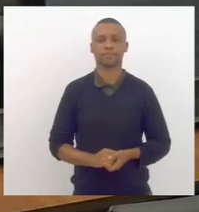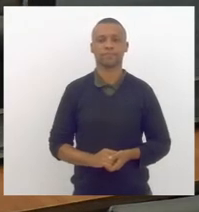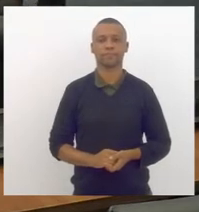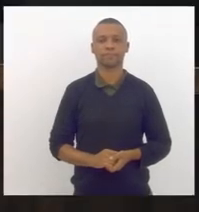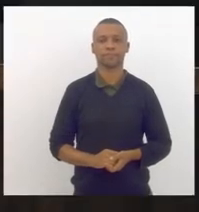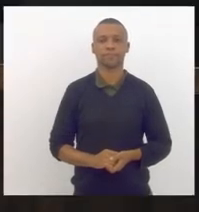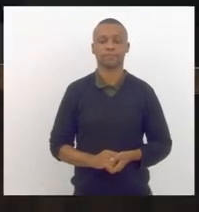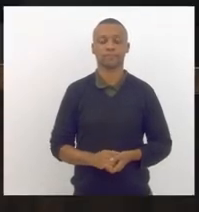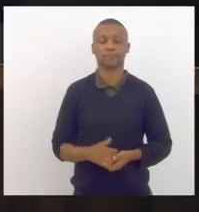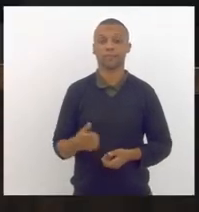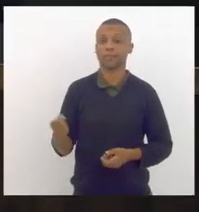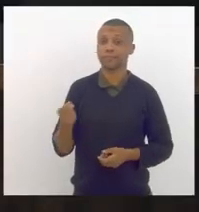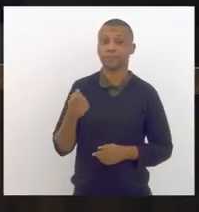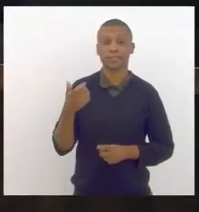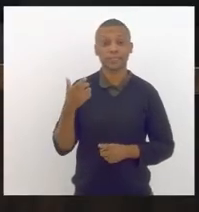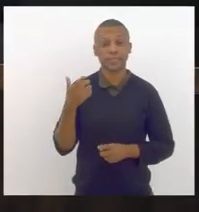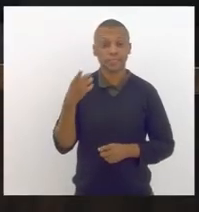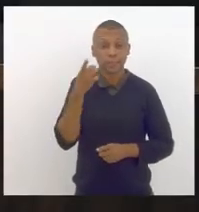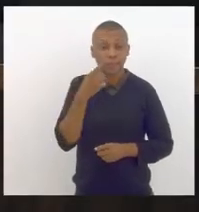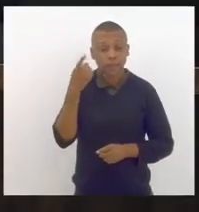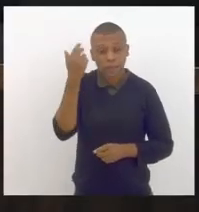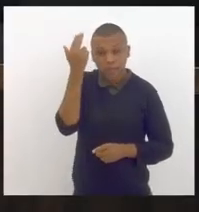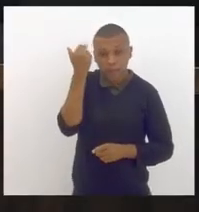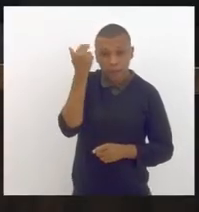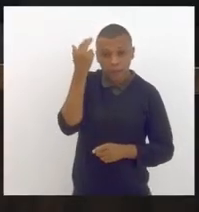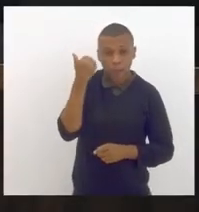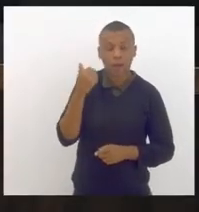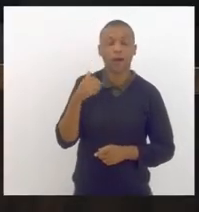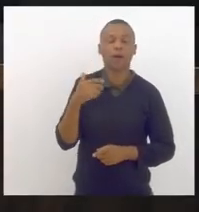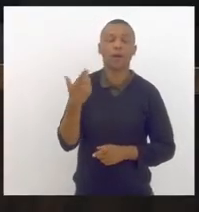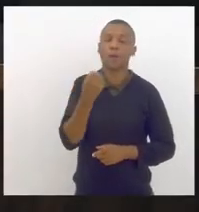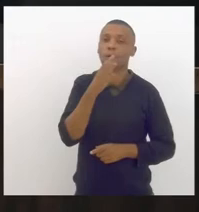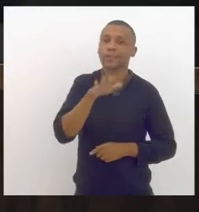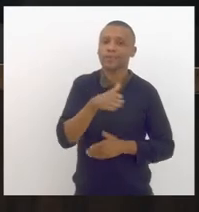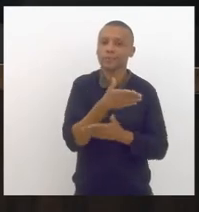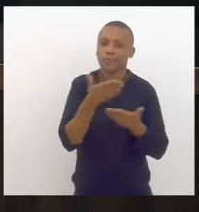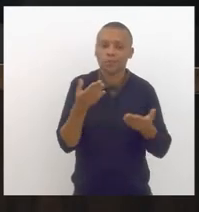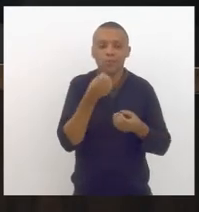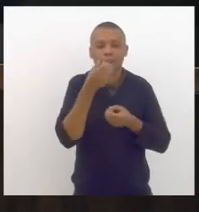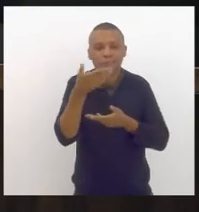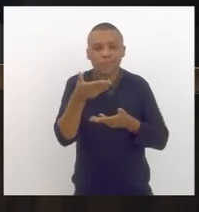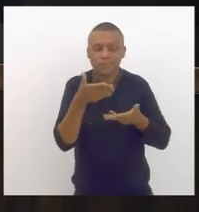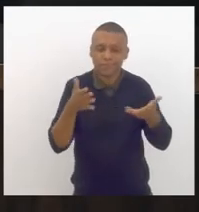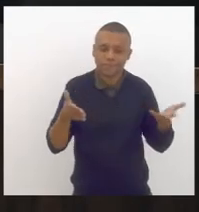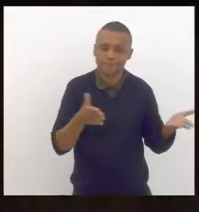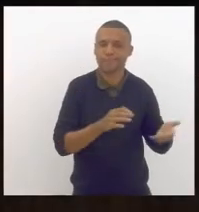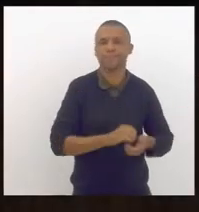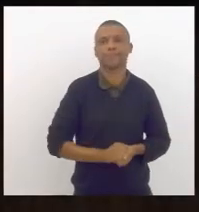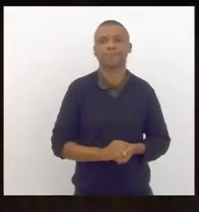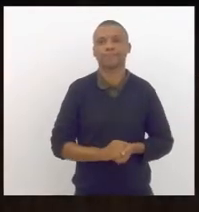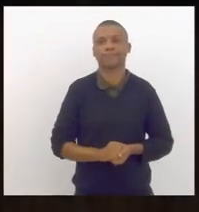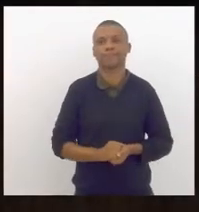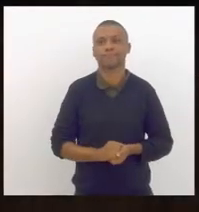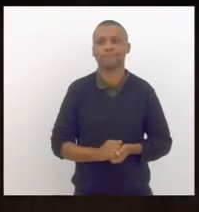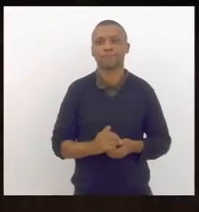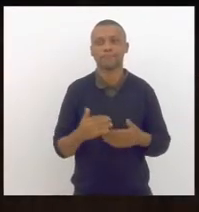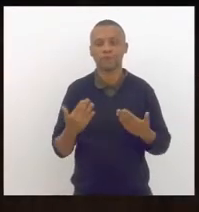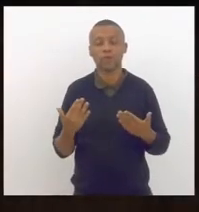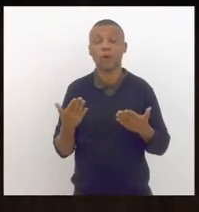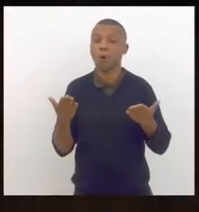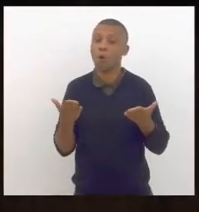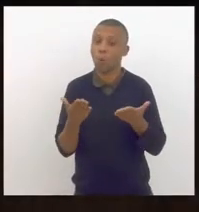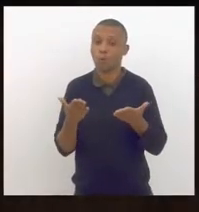Padre Leomar Coelho, boa tarde a todas e todos. Sejam todas bem-vindos, todos bem-vindos. Senhor presidente, os trabalhos desta sessão de